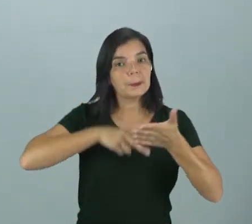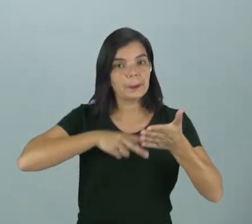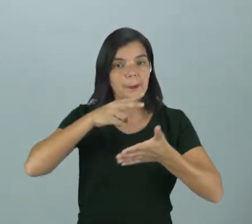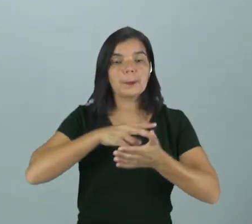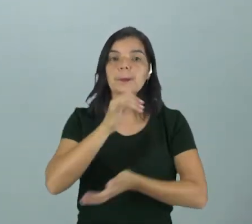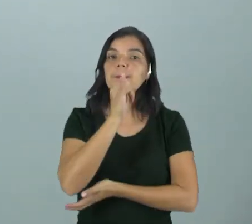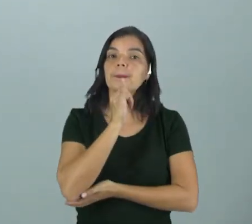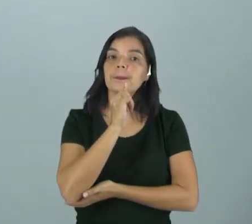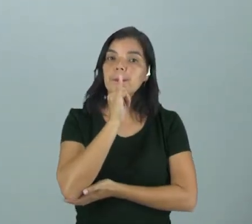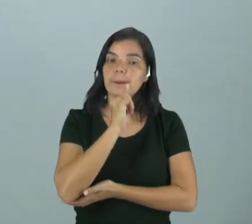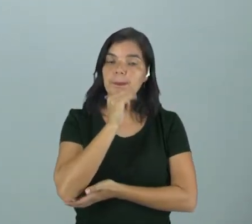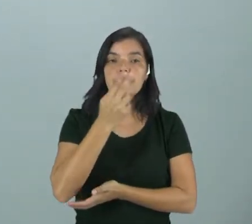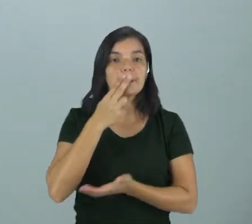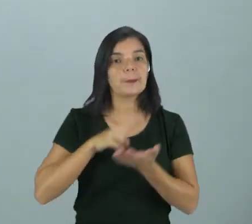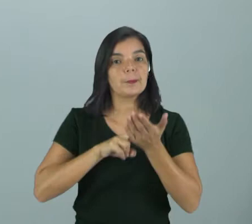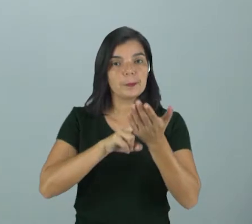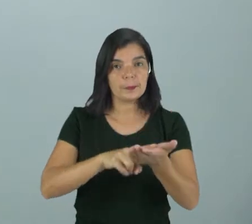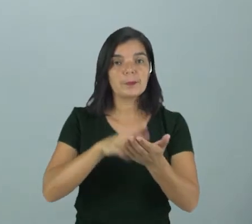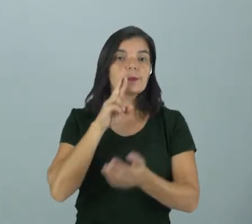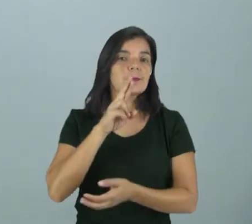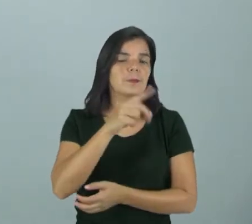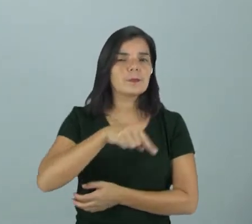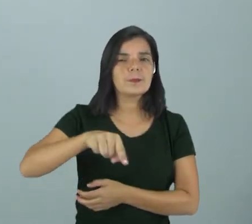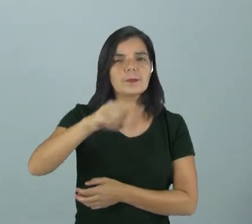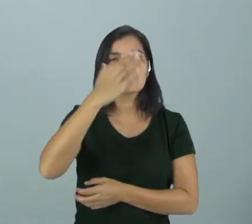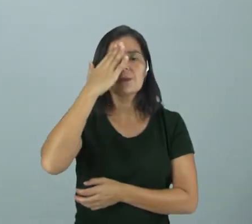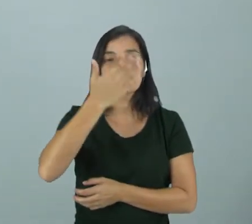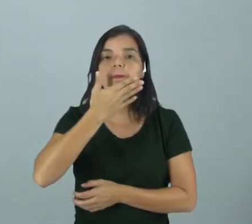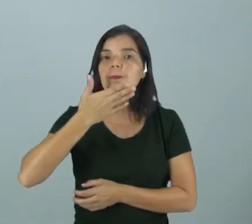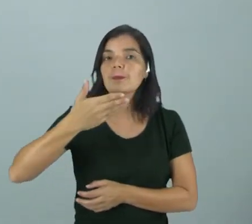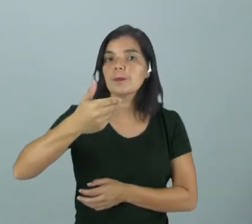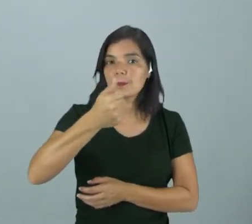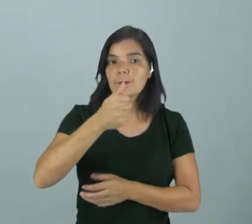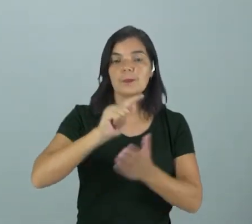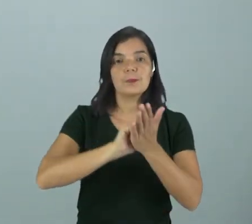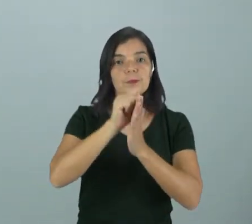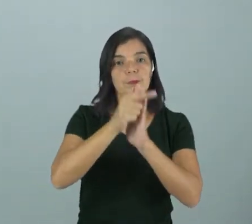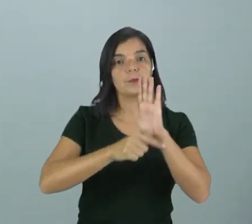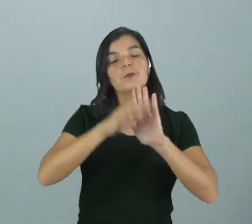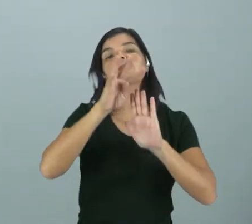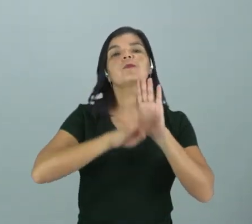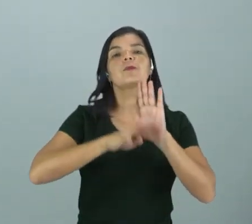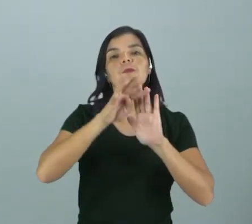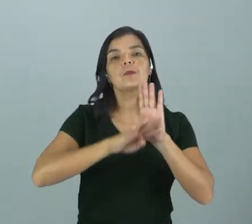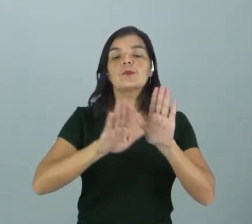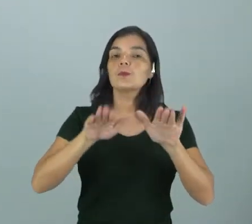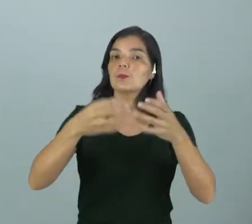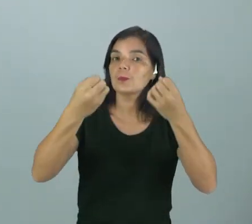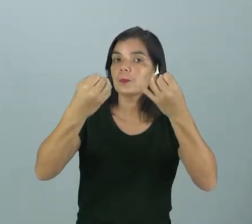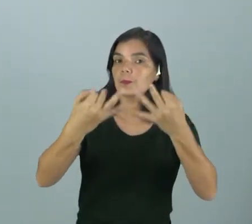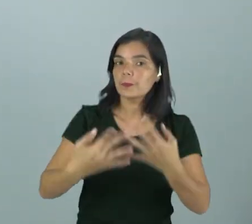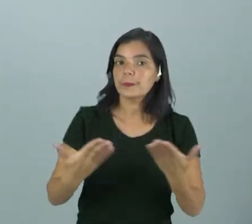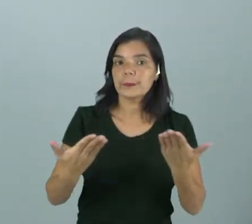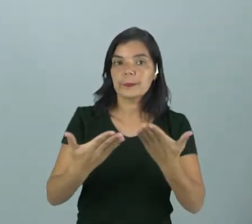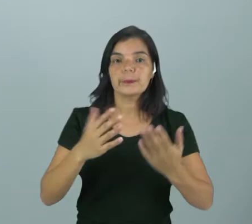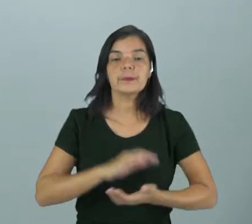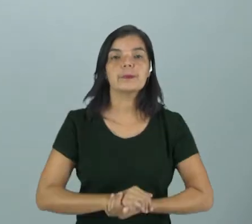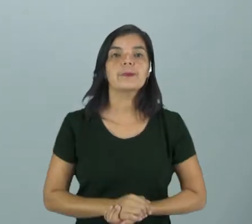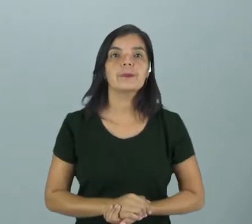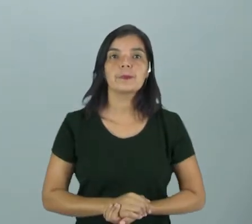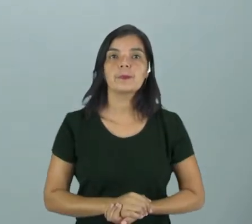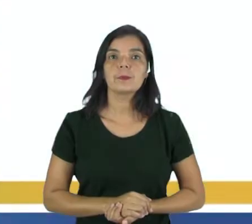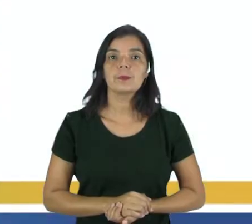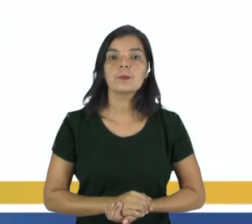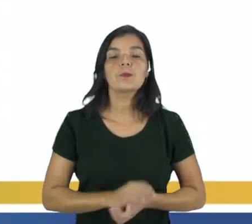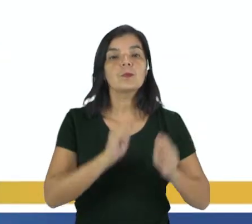um exemplo de carta de reclamação para você entender melhor desse gênero textual do qual estamos falando hoje. Vamos